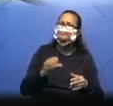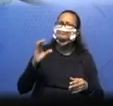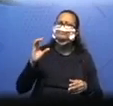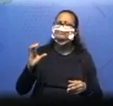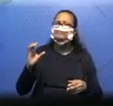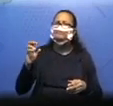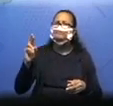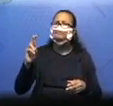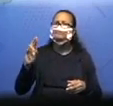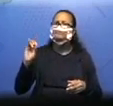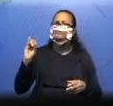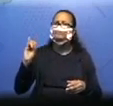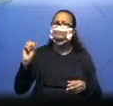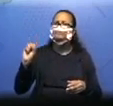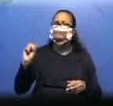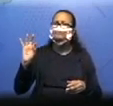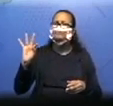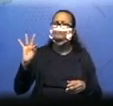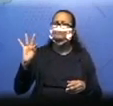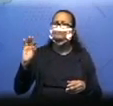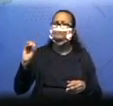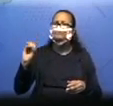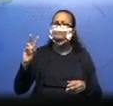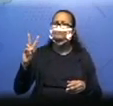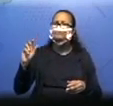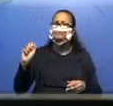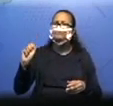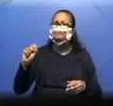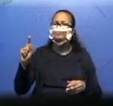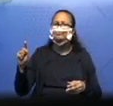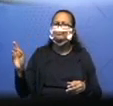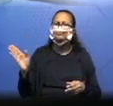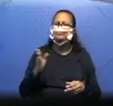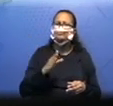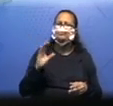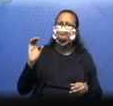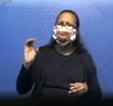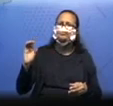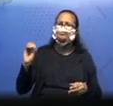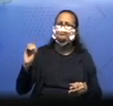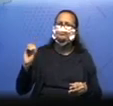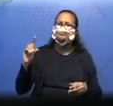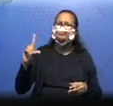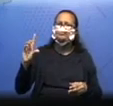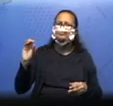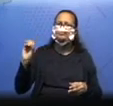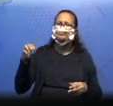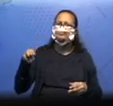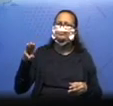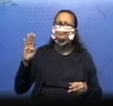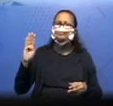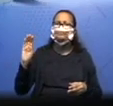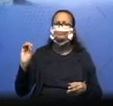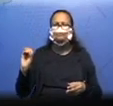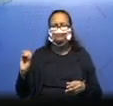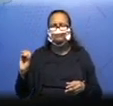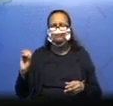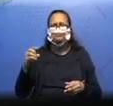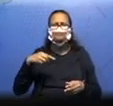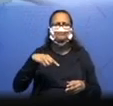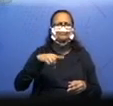navegador italiano, lá da Itália, ele chegou no rei de Portugal, no Dom João